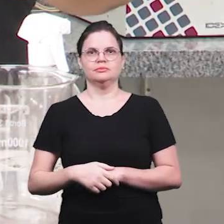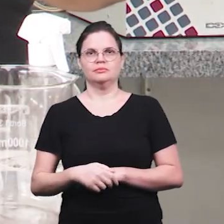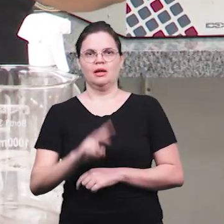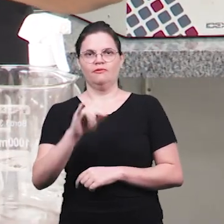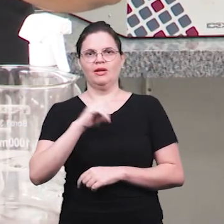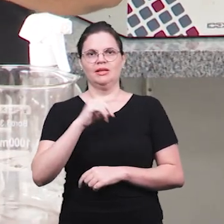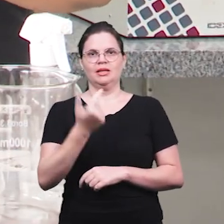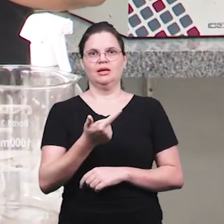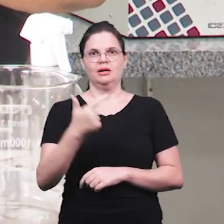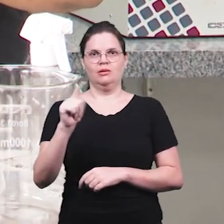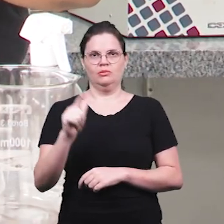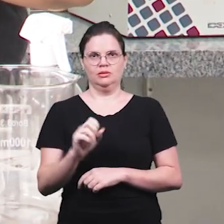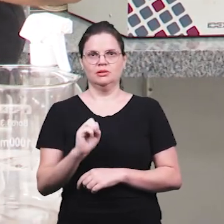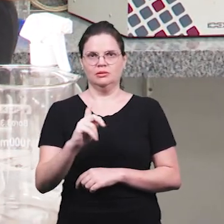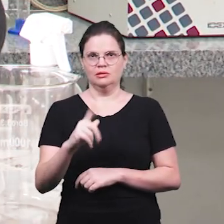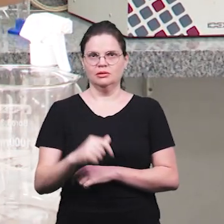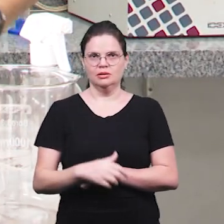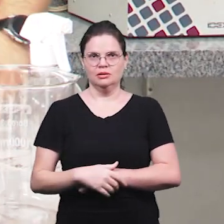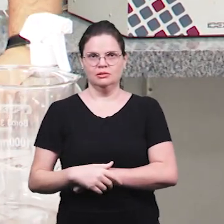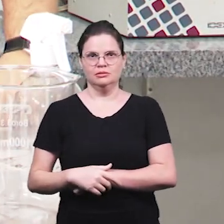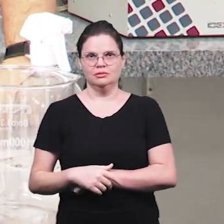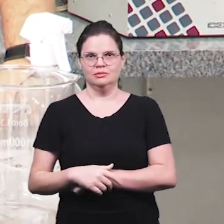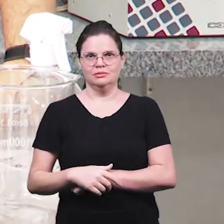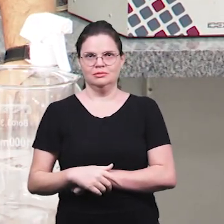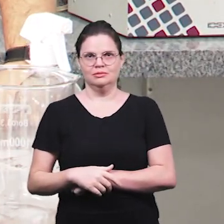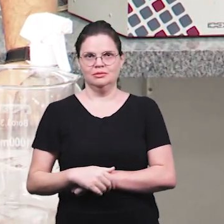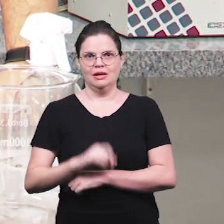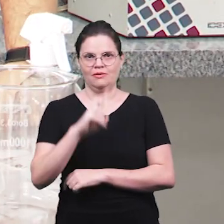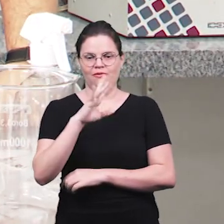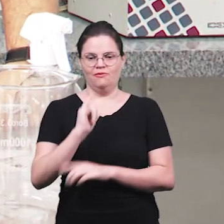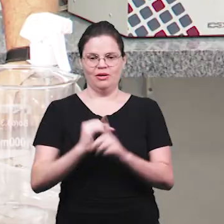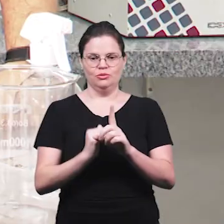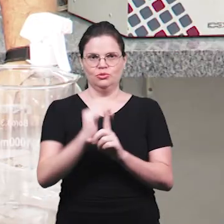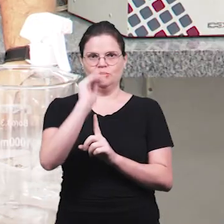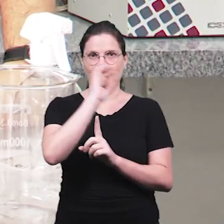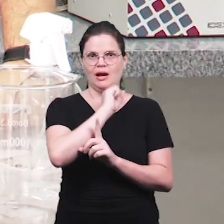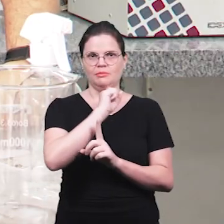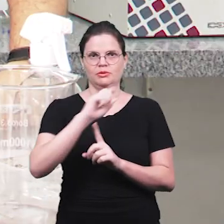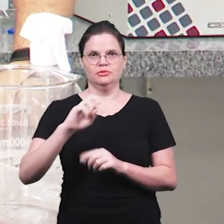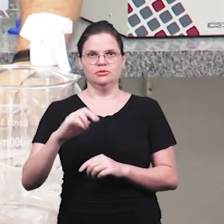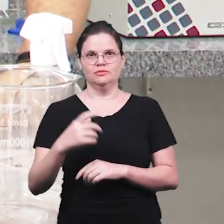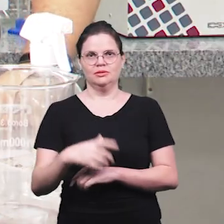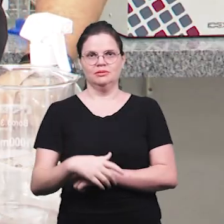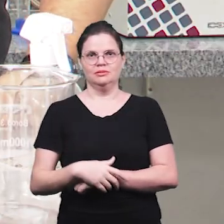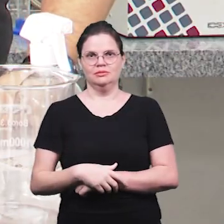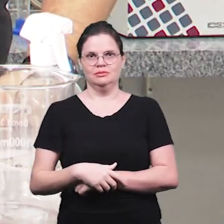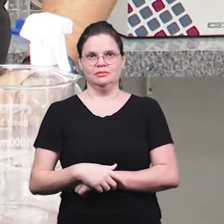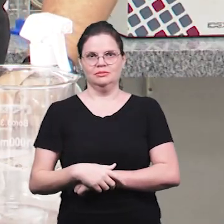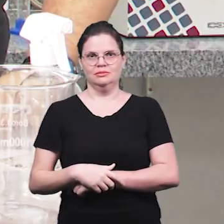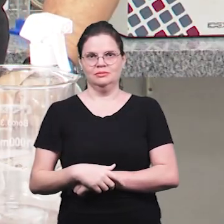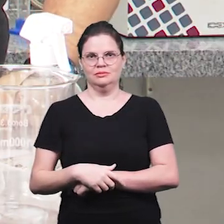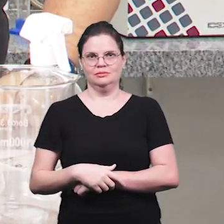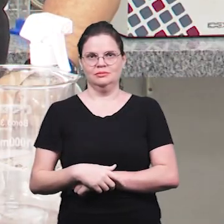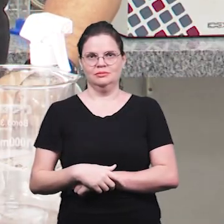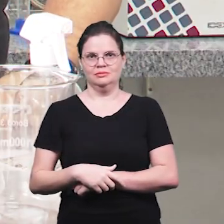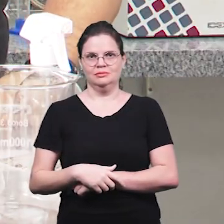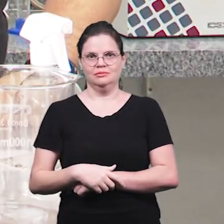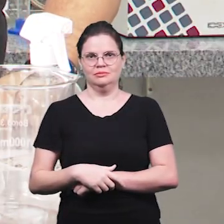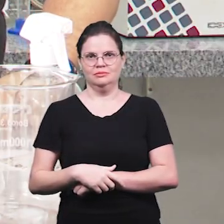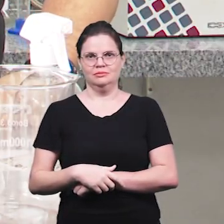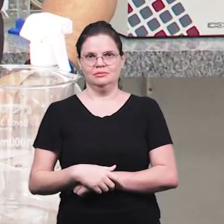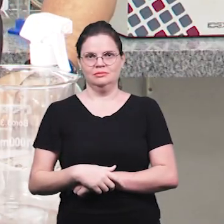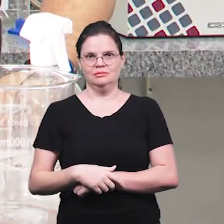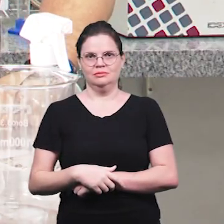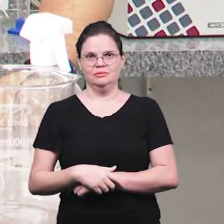outra reação. Vamos lá? A água vai subir rápido ou devagar? Rápido. Vamos lá, deixa o tio fazer esse aqui. Que agora tem um pouquinho